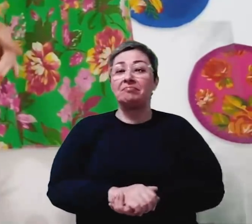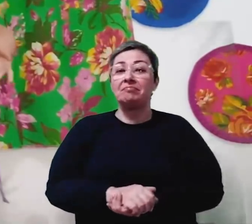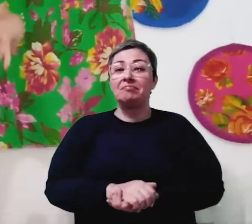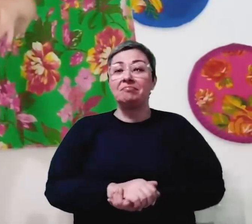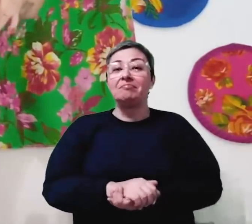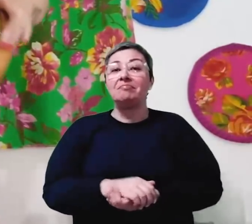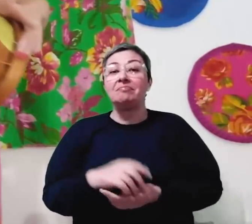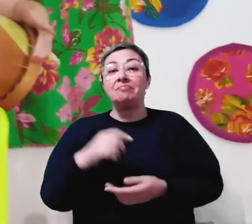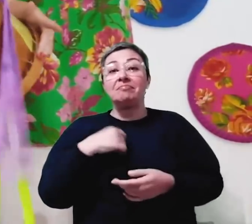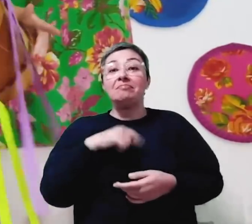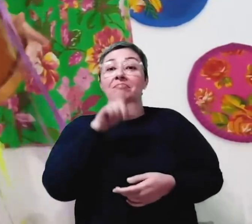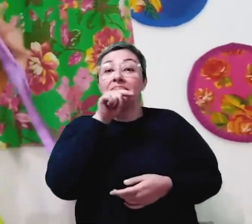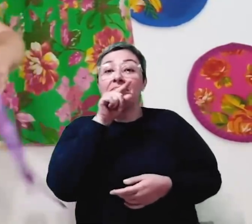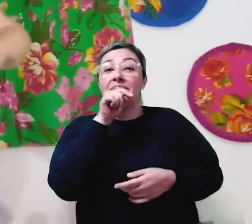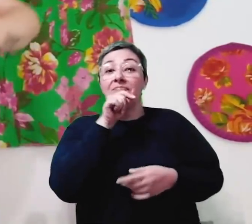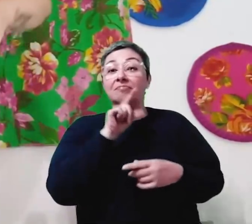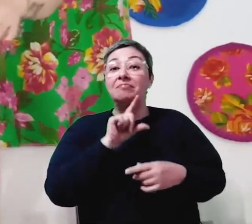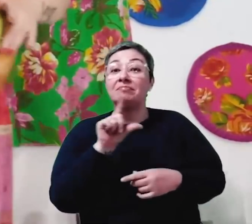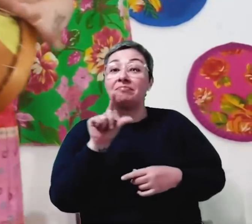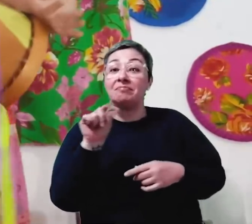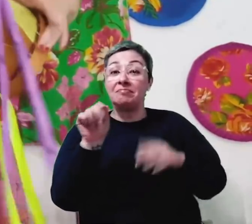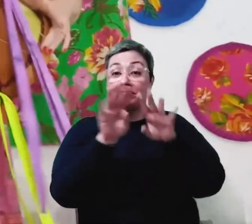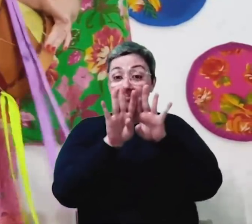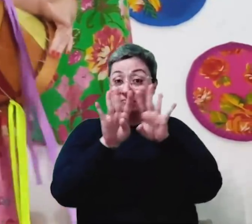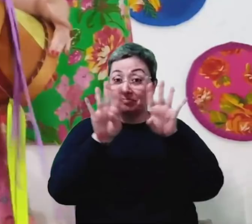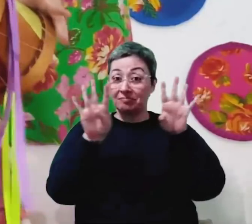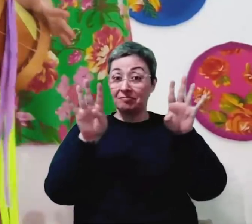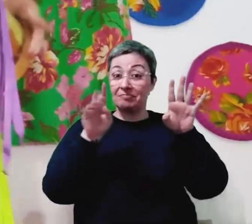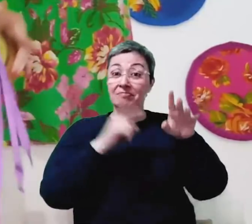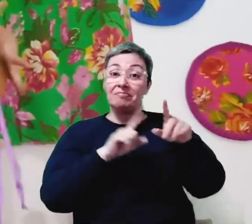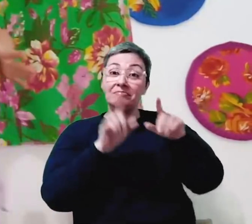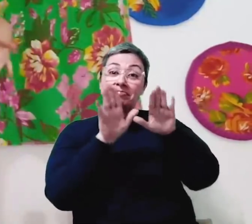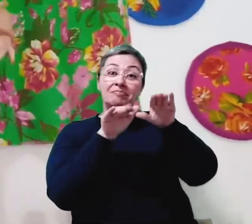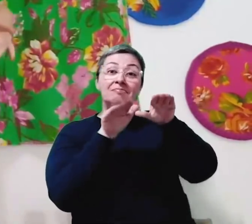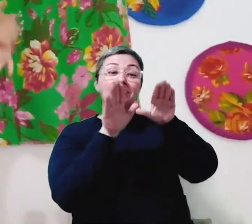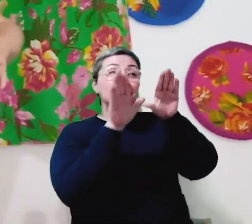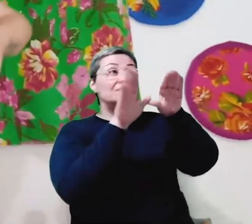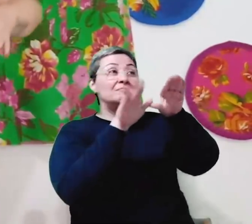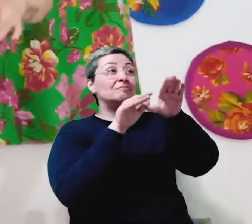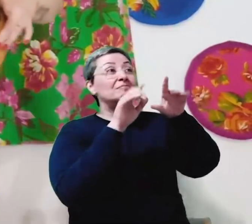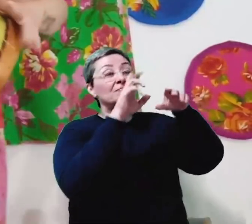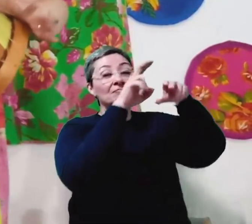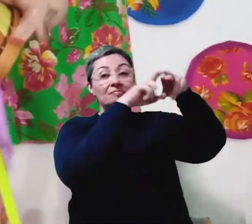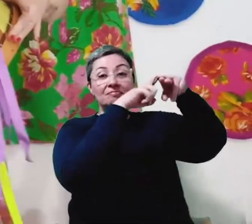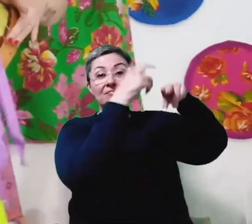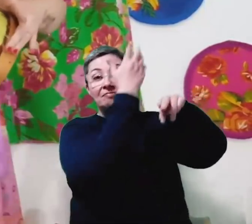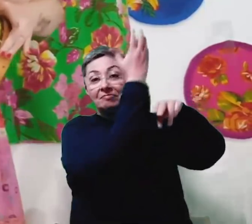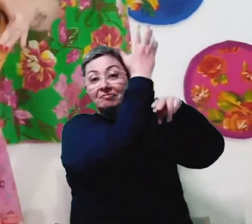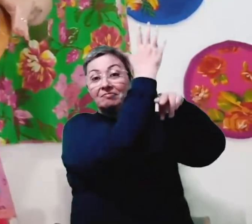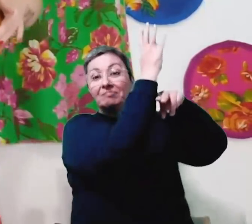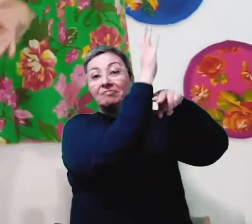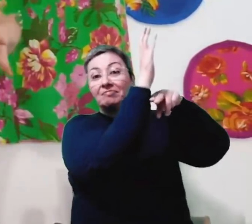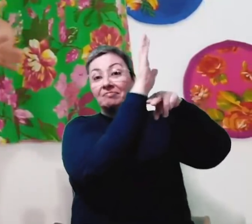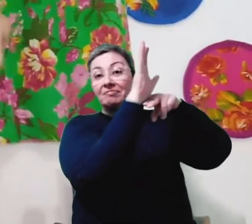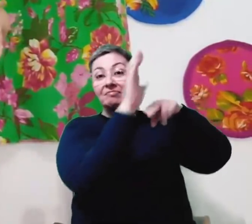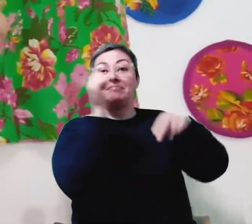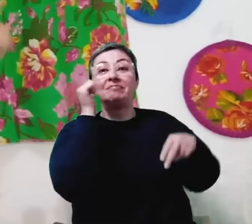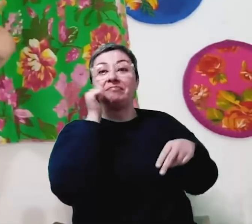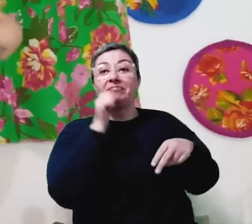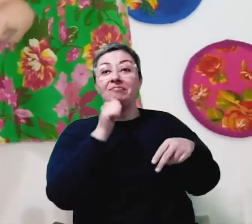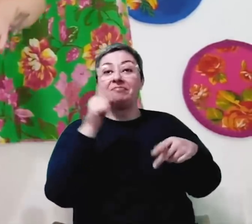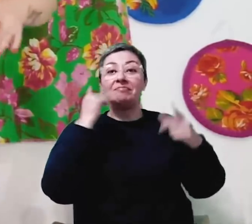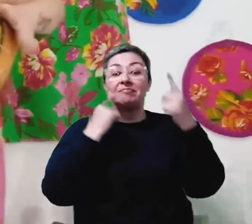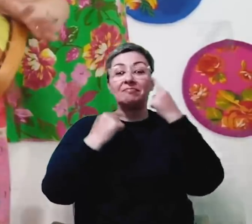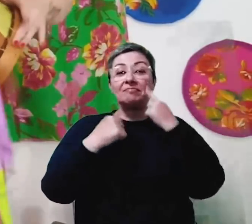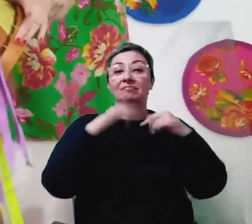cá. Sabiá fugiu da gaiola, foi cantar no abacateiro, e a